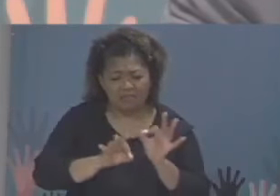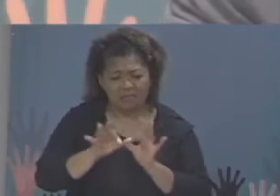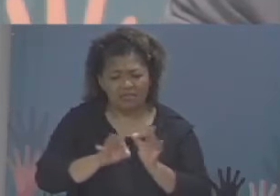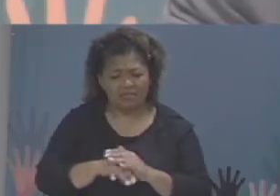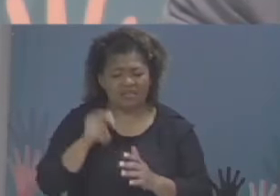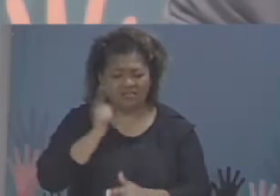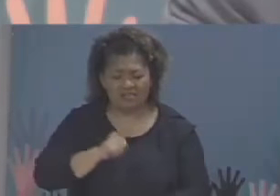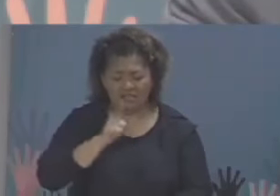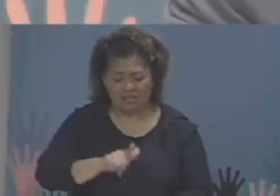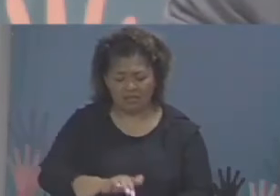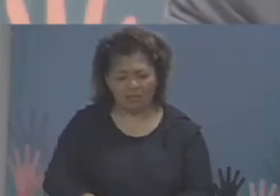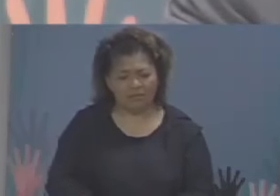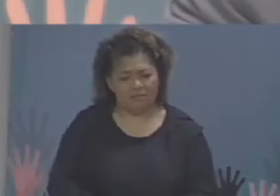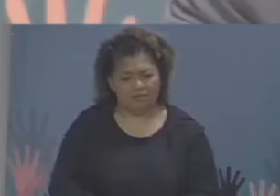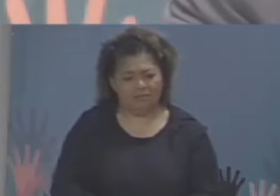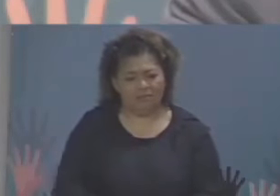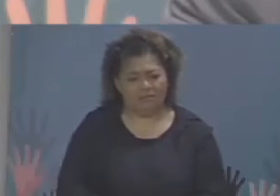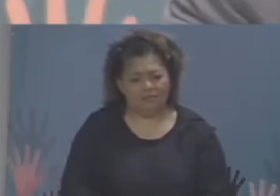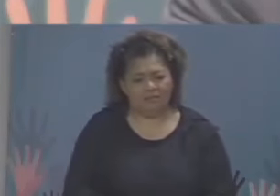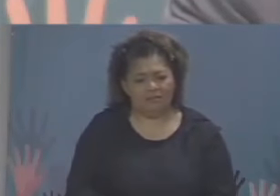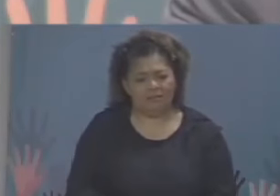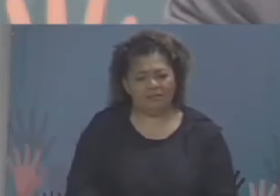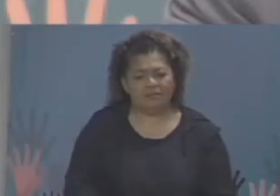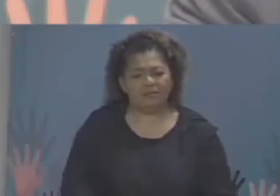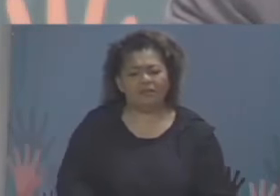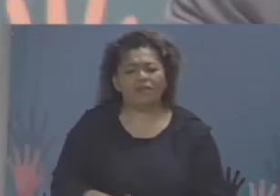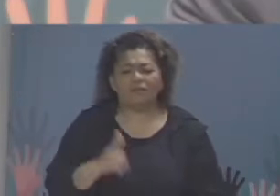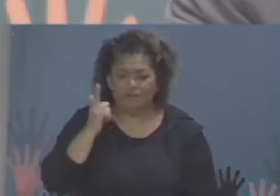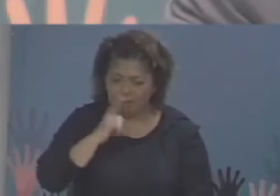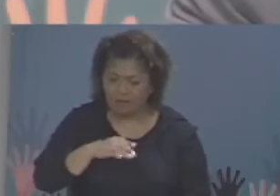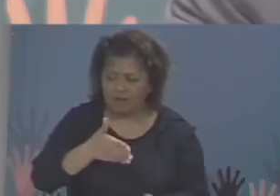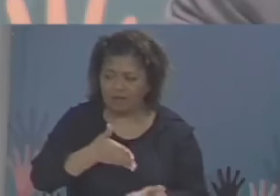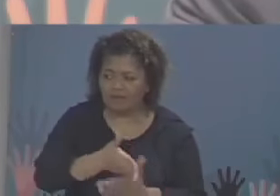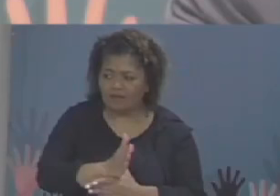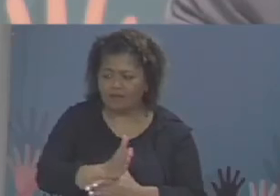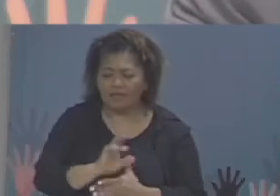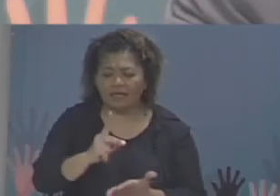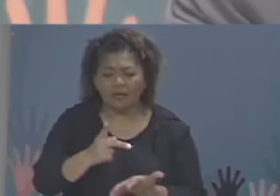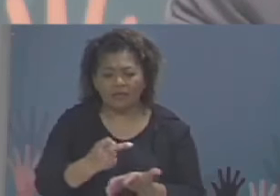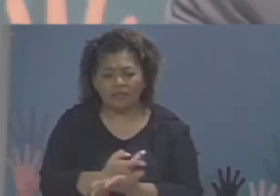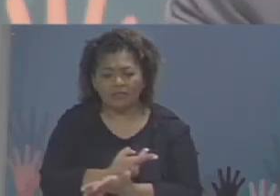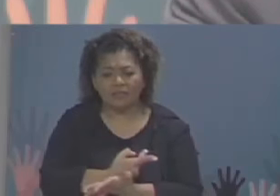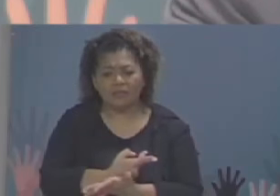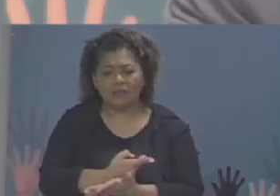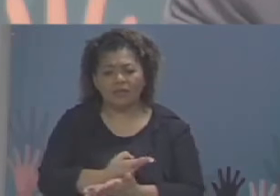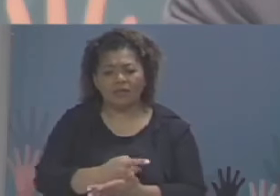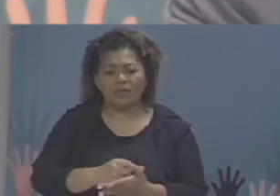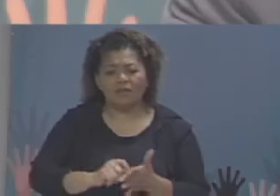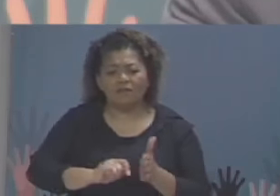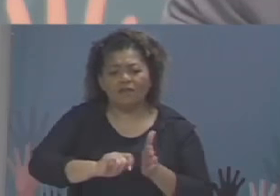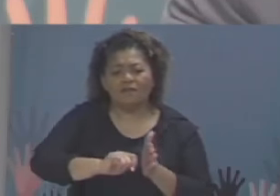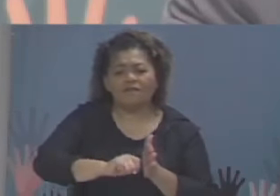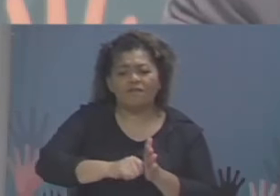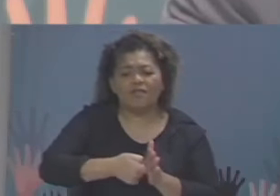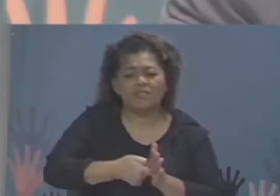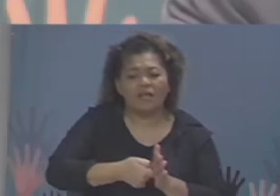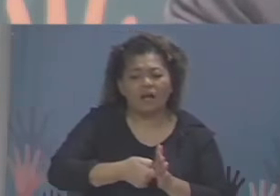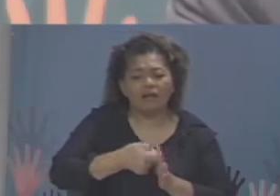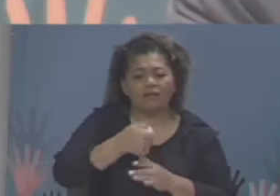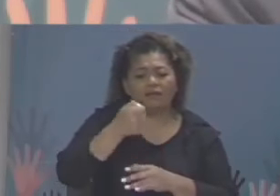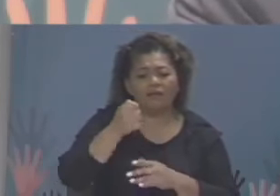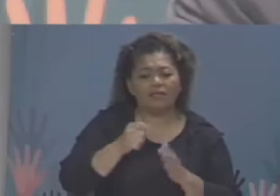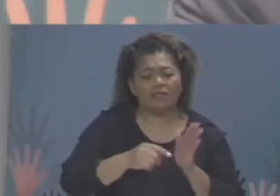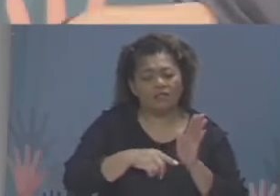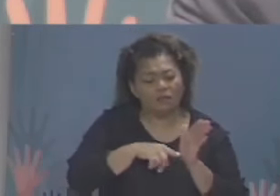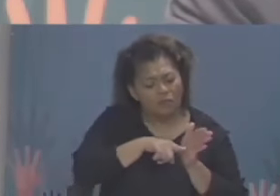PL 30 horas. O PL 30 horas na nossa gestão foi aprovado. O que aconteceu foi que ele foi vetado mediante uma consulta que o